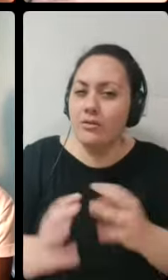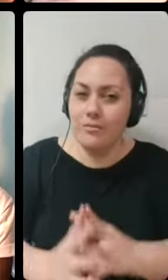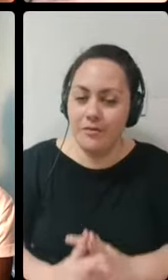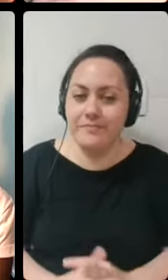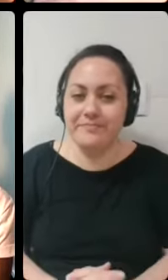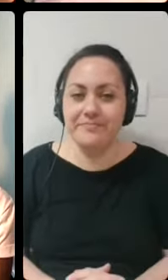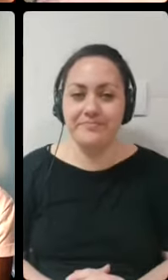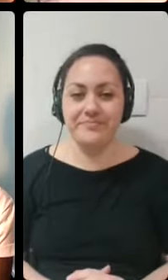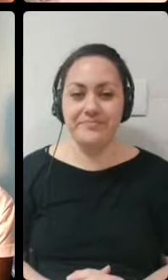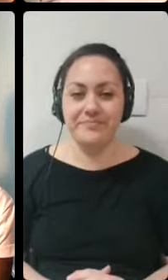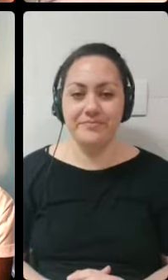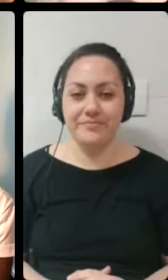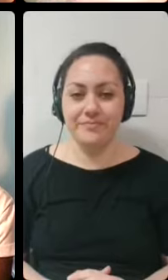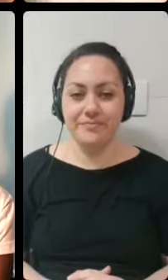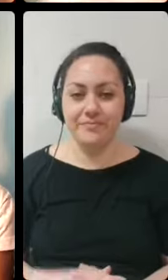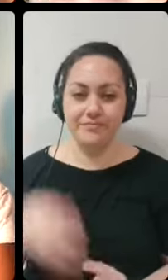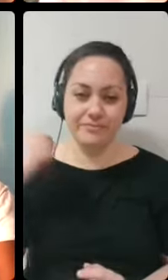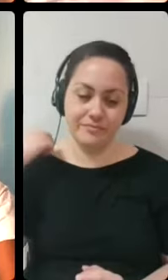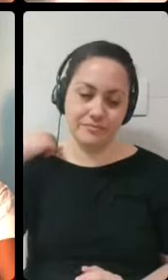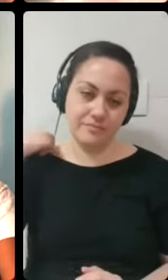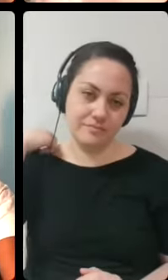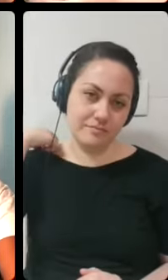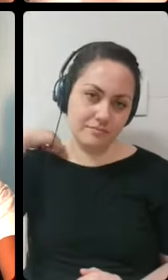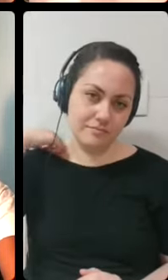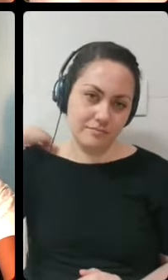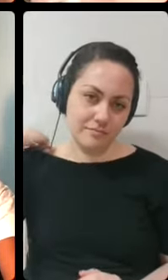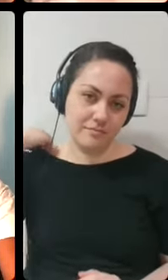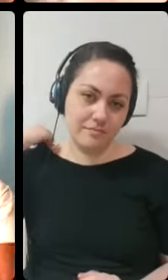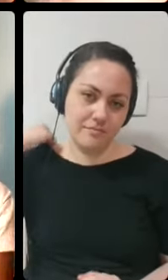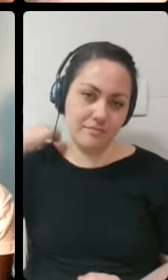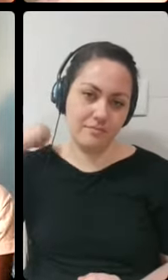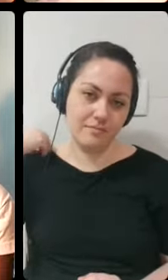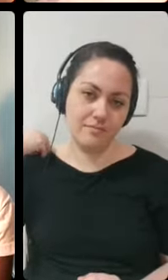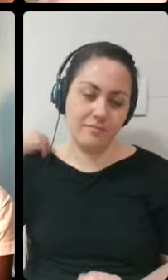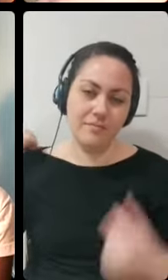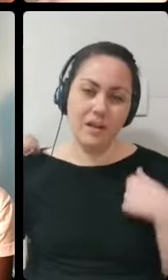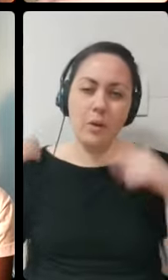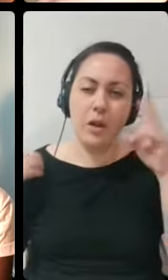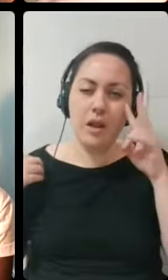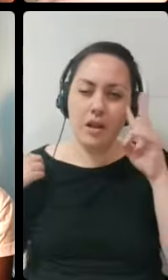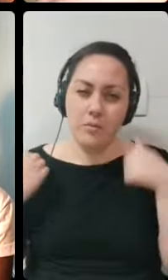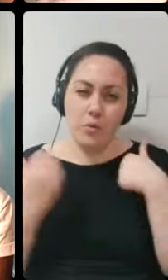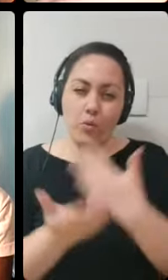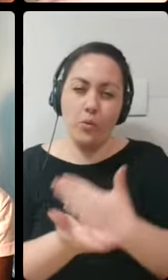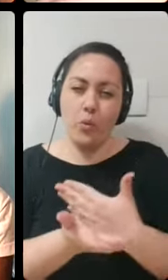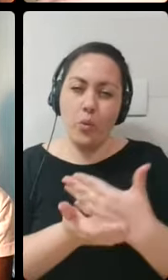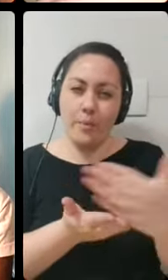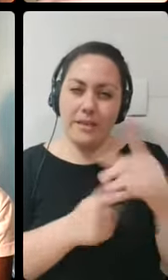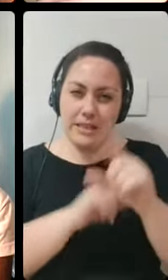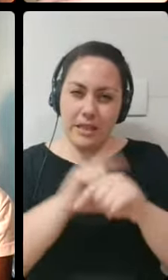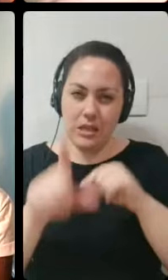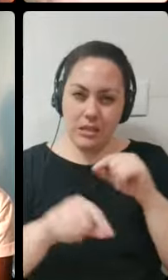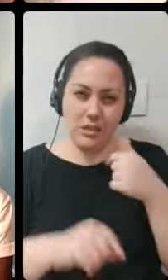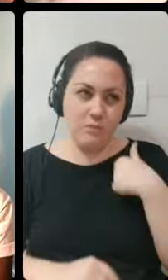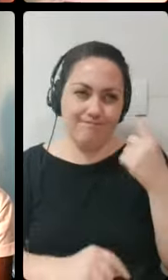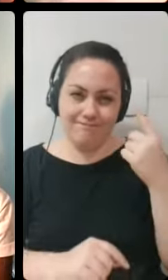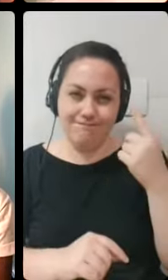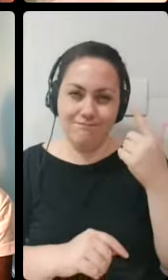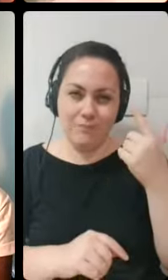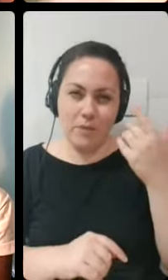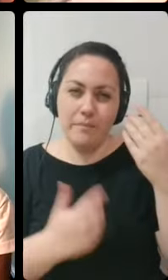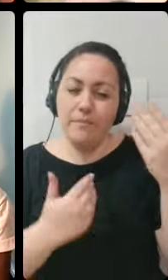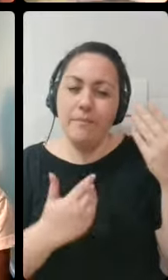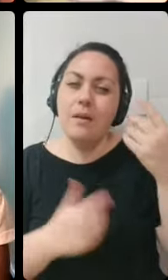Eu lembro que no início, quando eu comecei a seleção, me chocava bastante a questão de ser bastante atividades